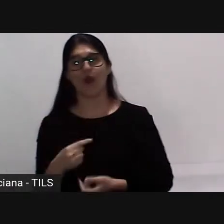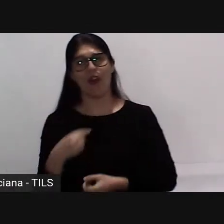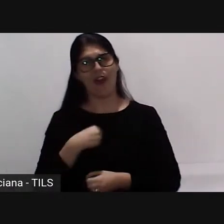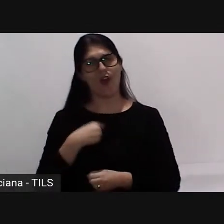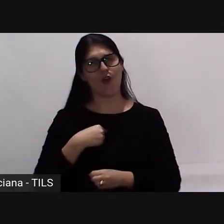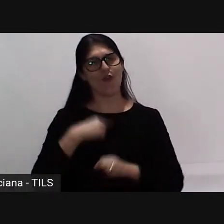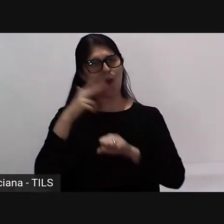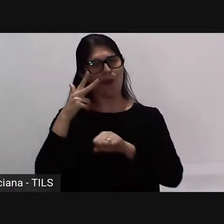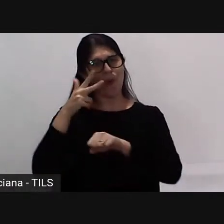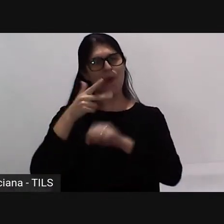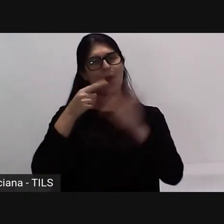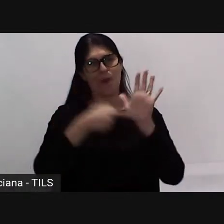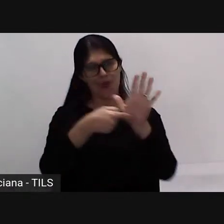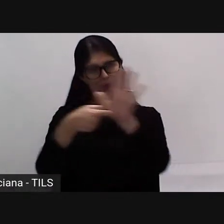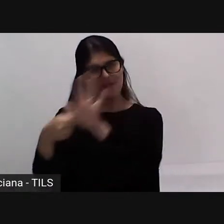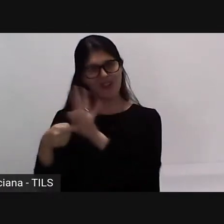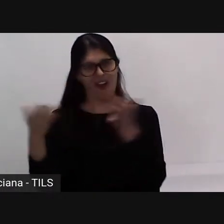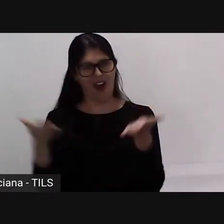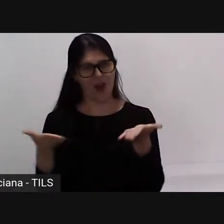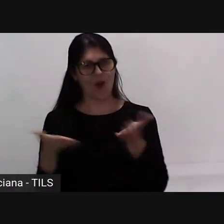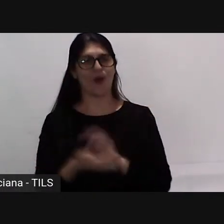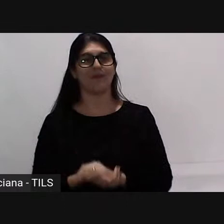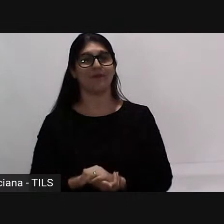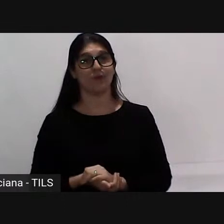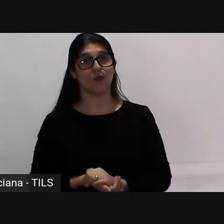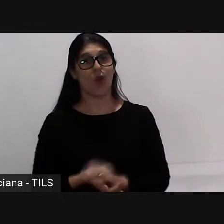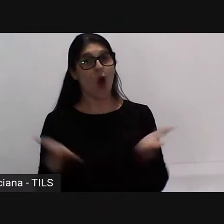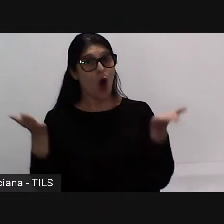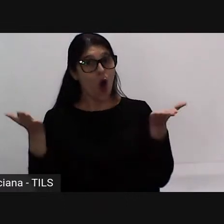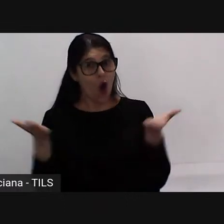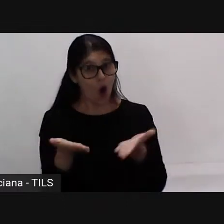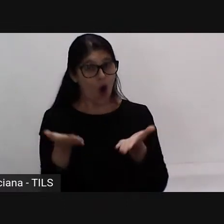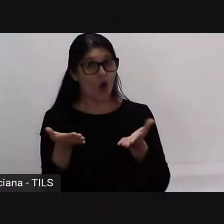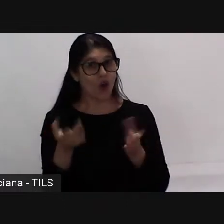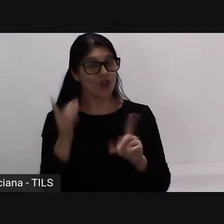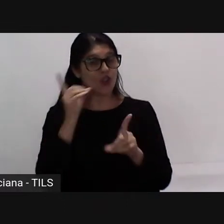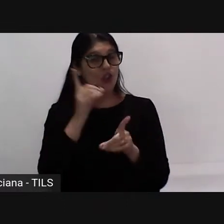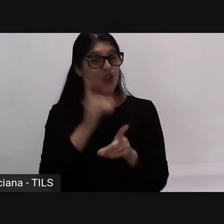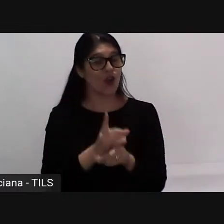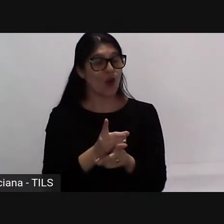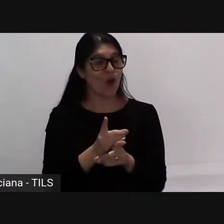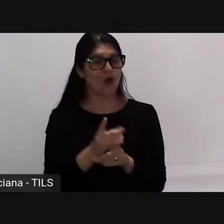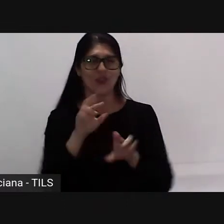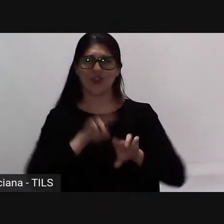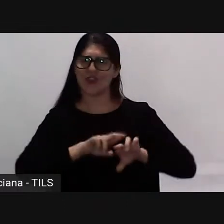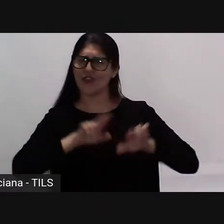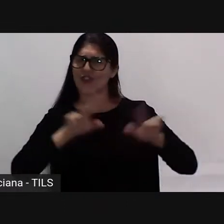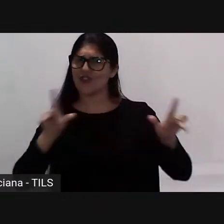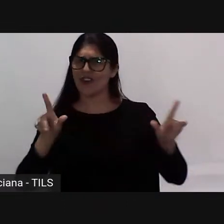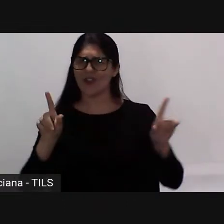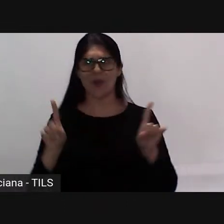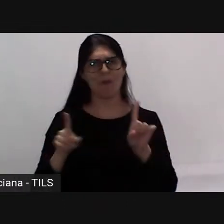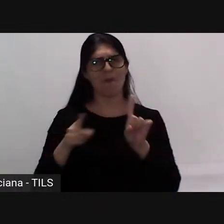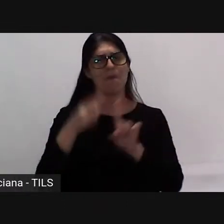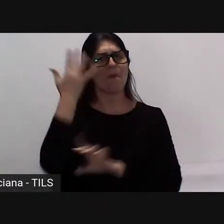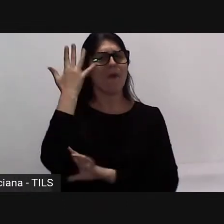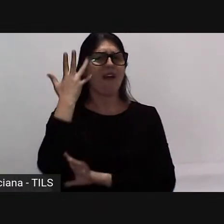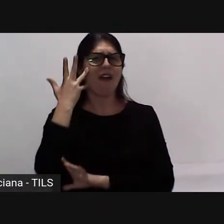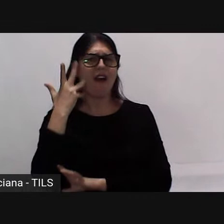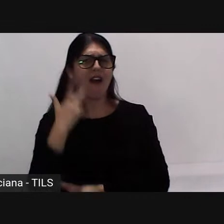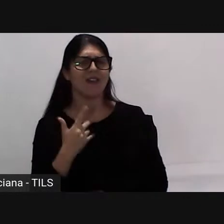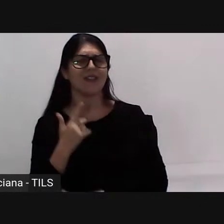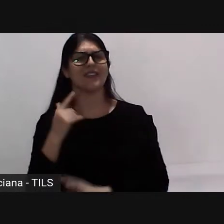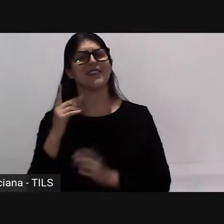para vocês. Hoje, o nosso reencontro foi diferente. Nossos primeiros dias de aula, sempre marcados